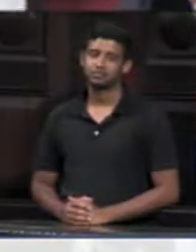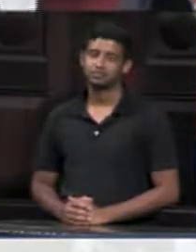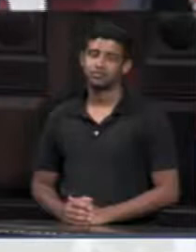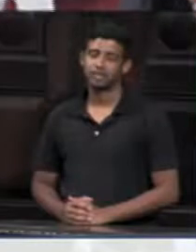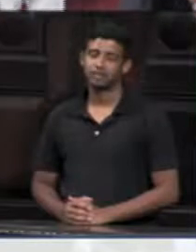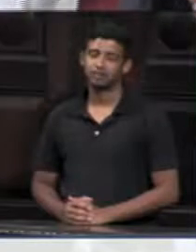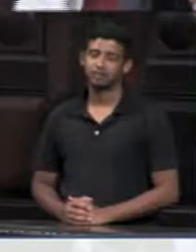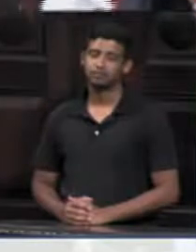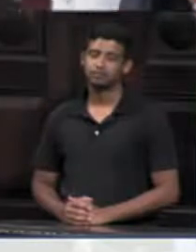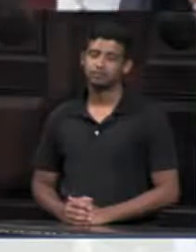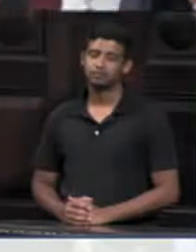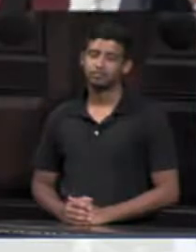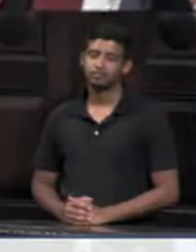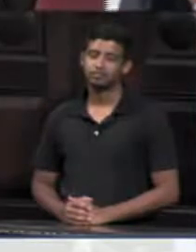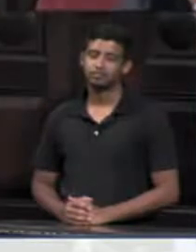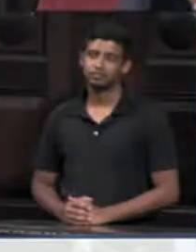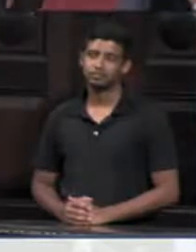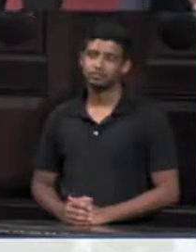contrário.